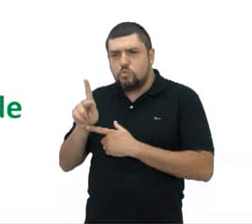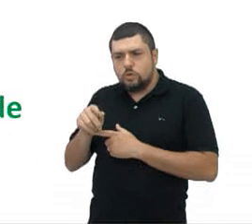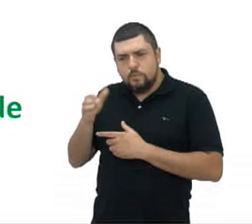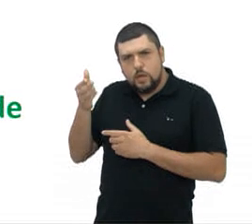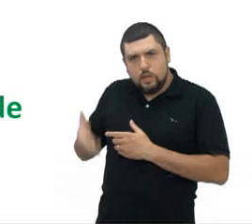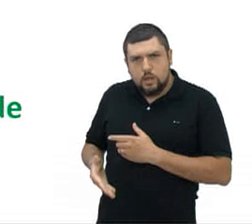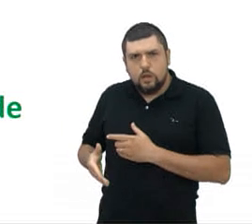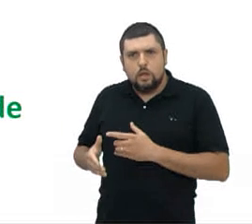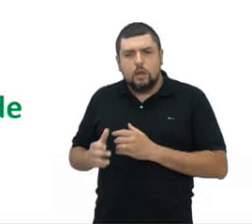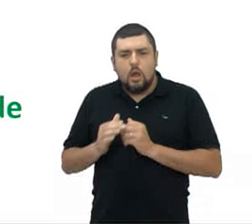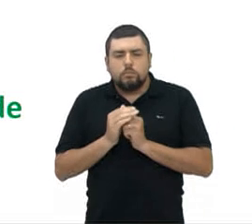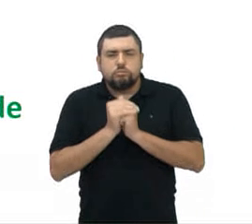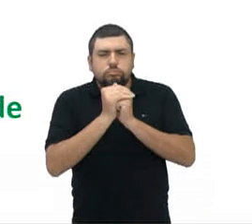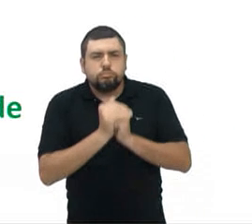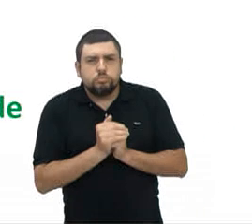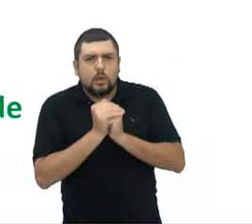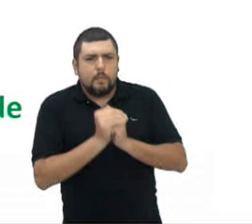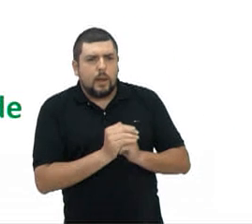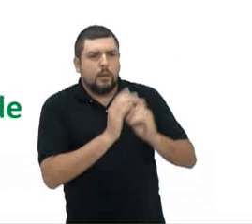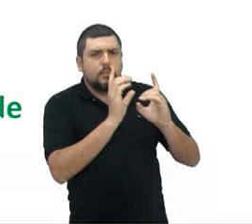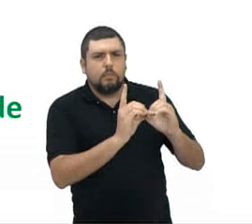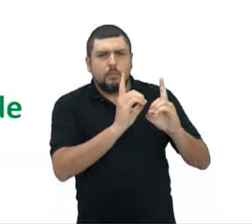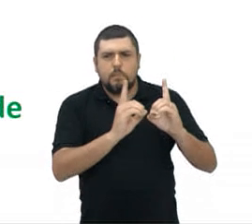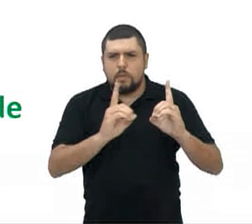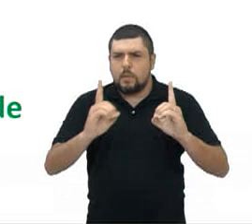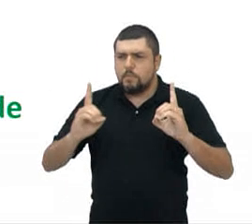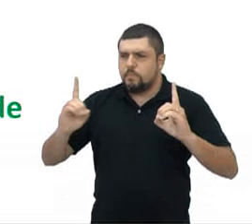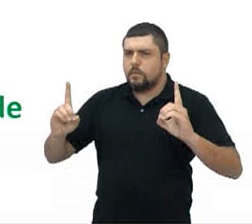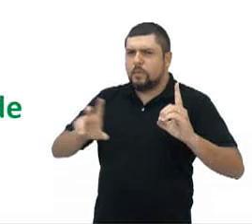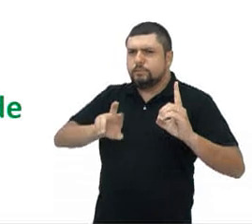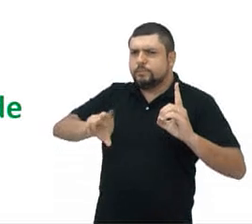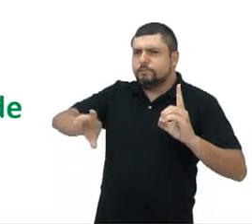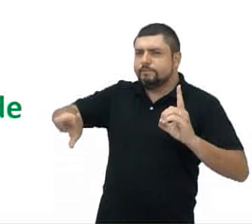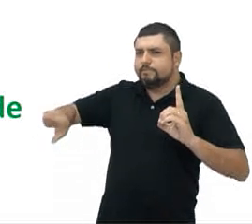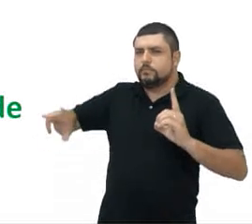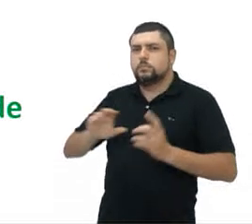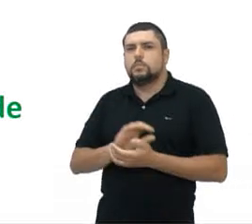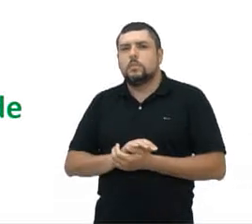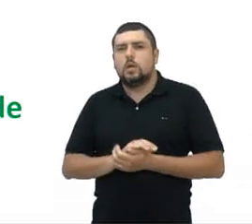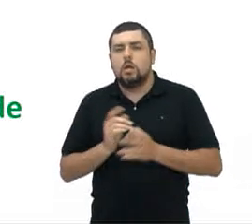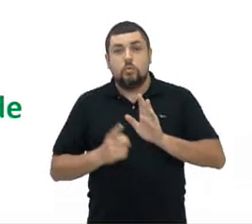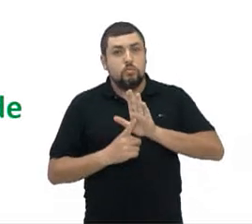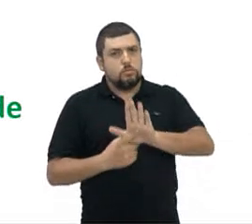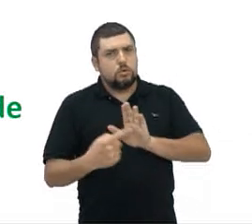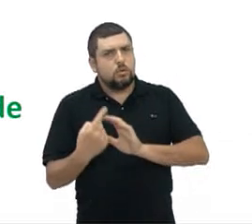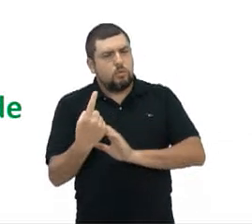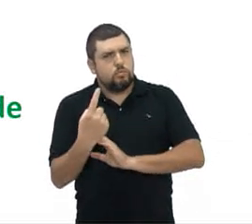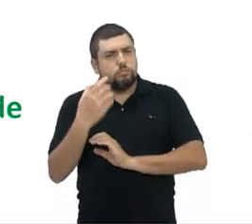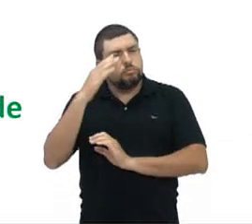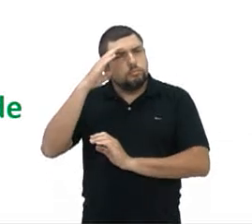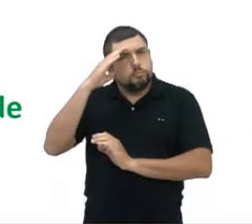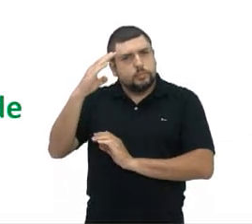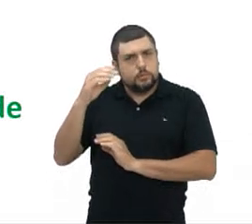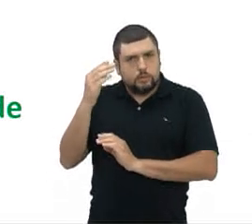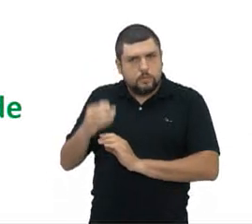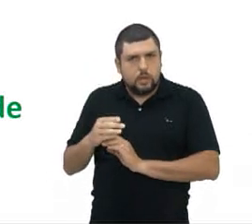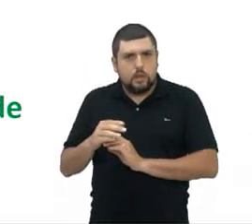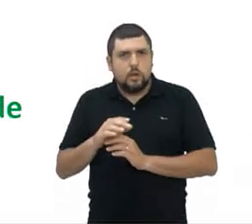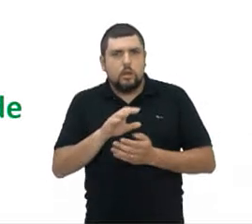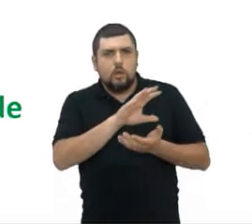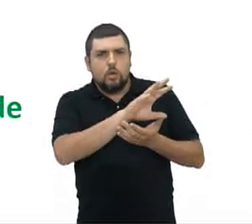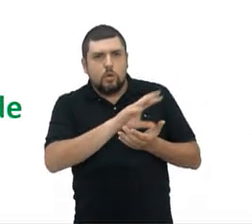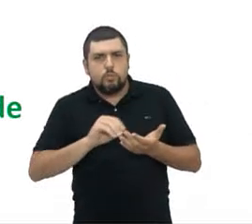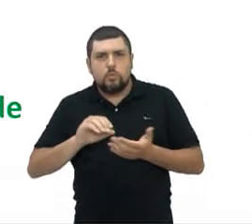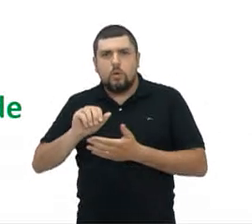politeístas, ou seja, acreditavam em vários deuses. Eu apresentei para vocês uns principais, que também eram do Egito, como Amon,